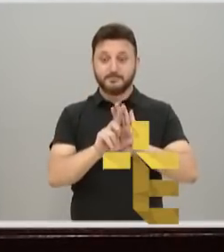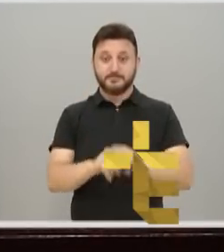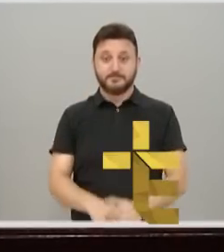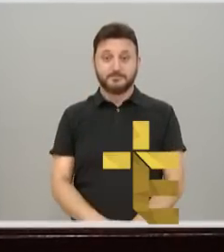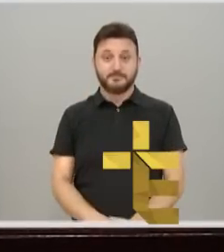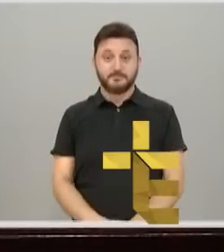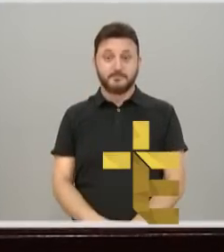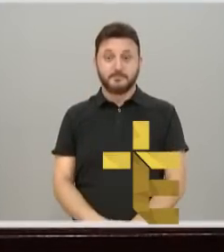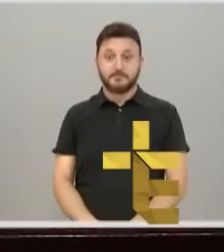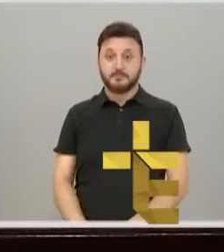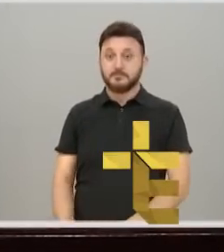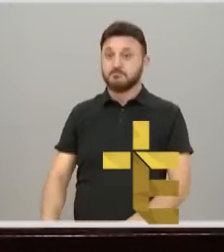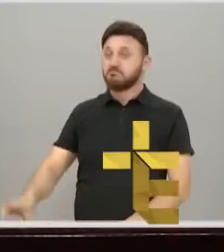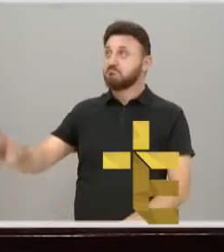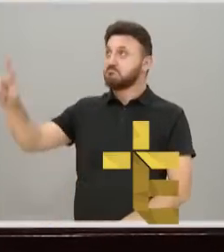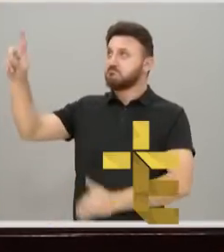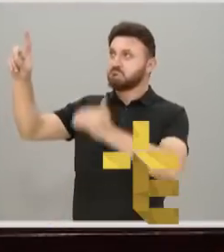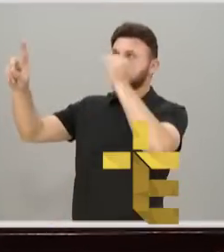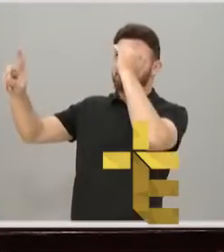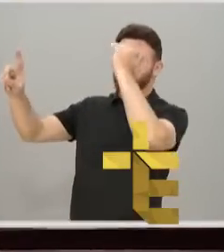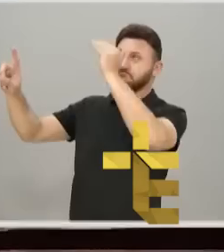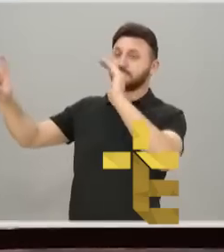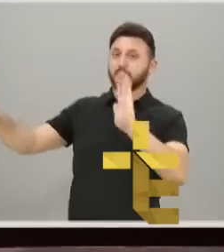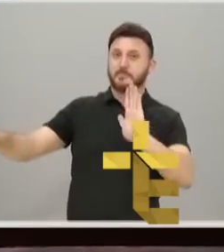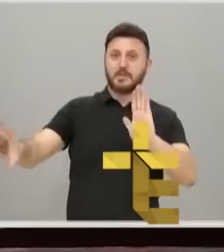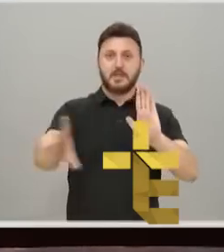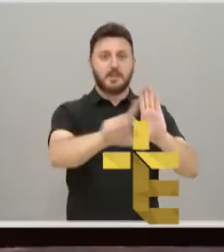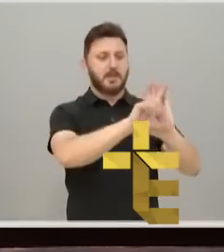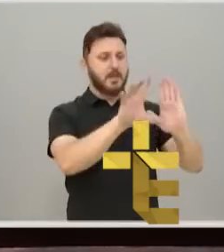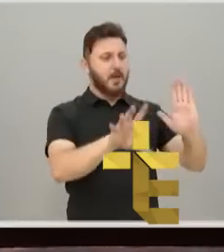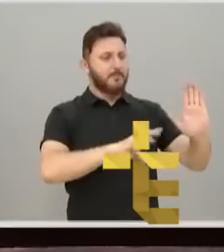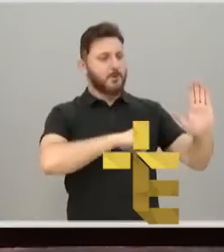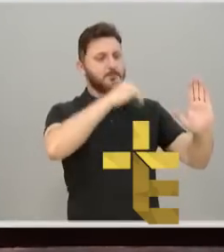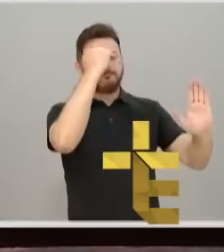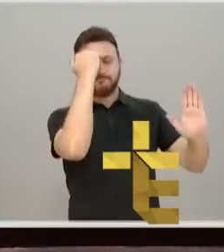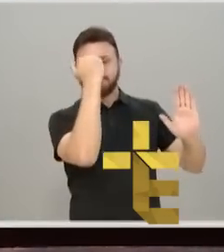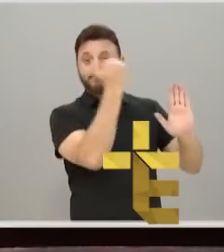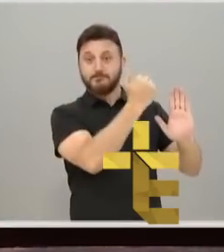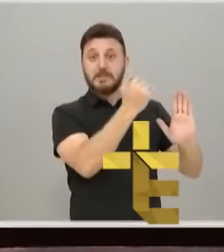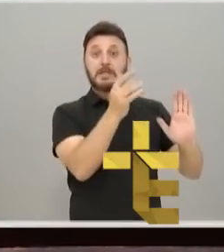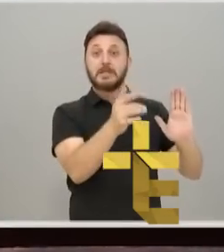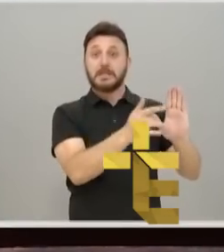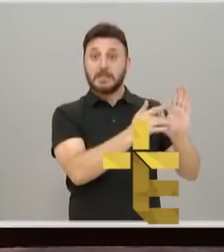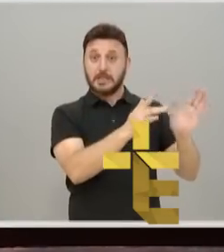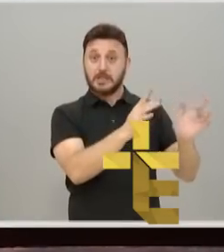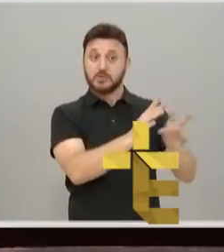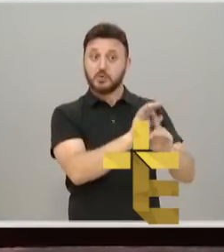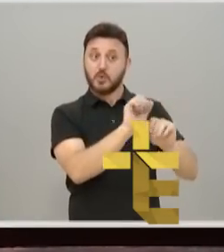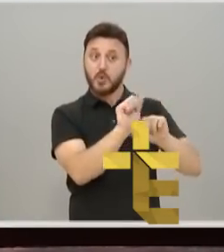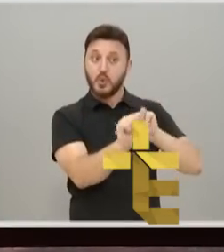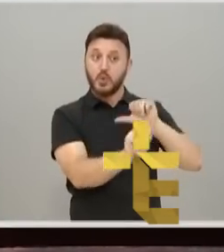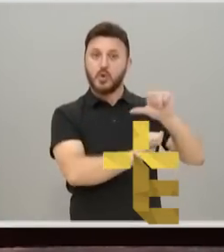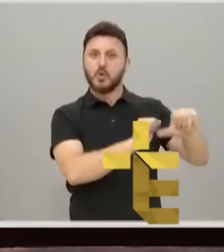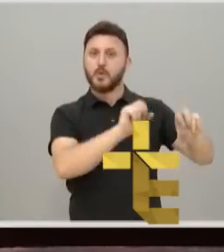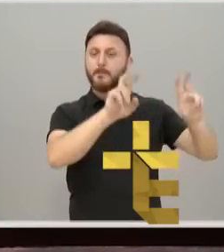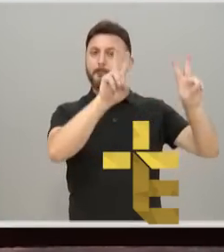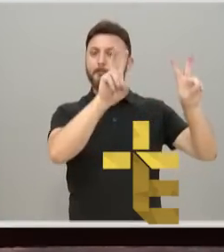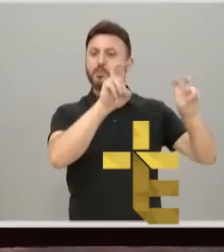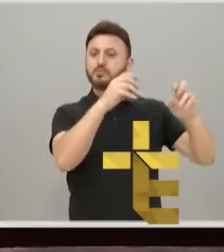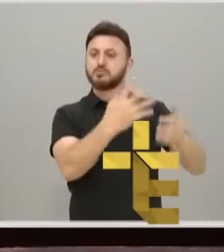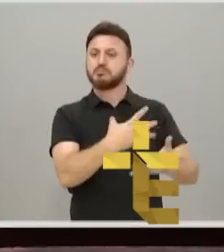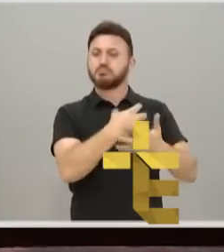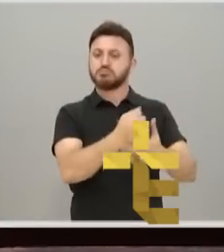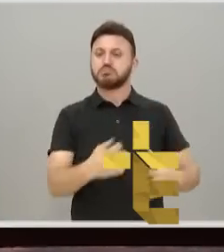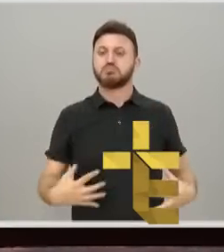Na obediência à lei do amor, Cristo se tornou causa de salvação para toda